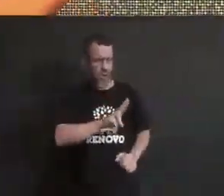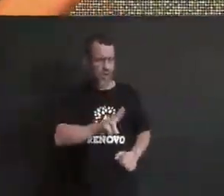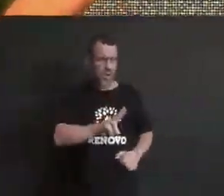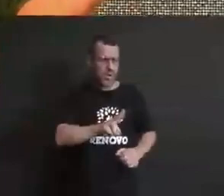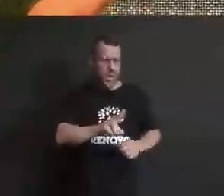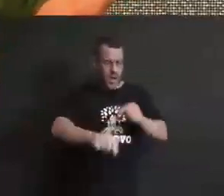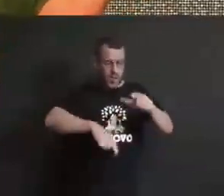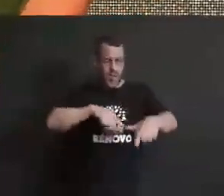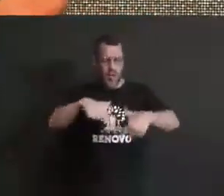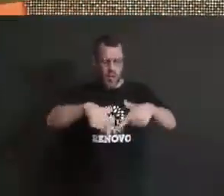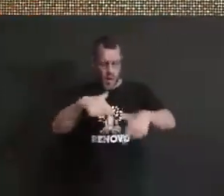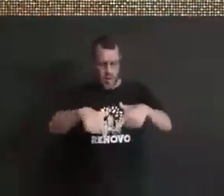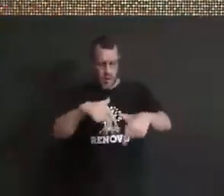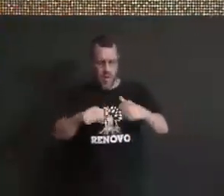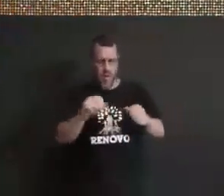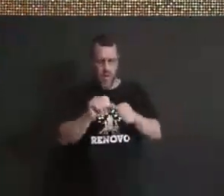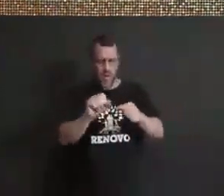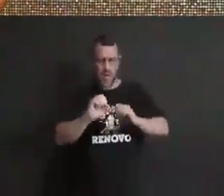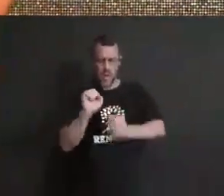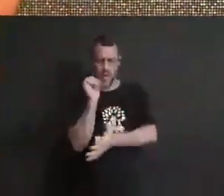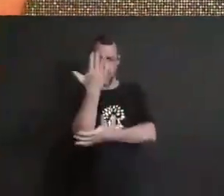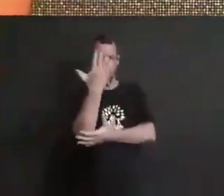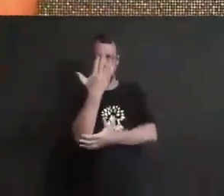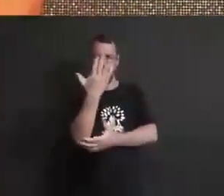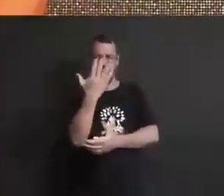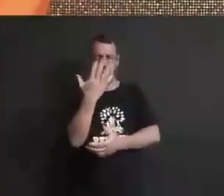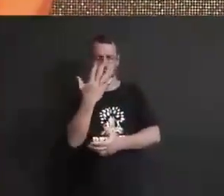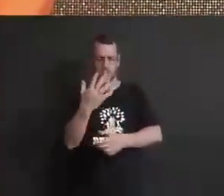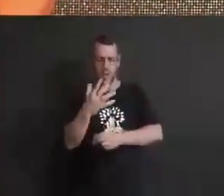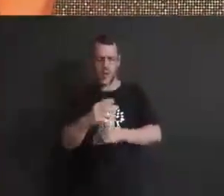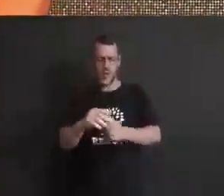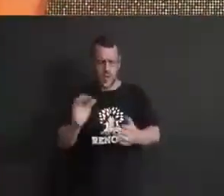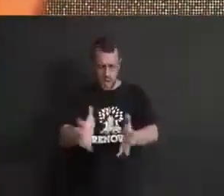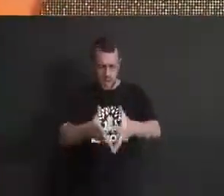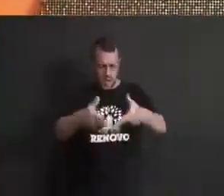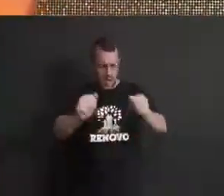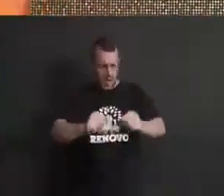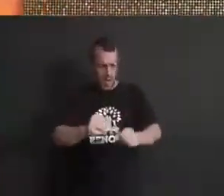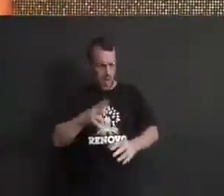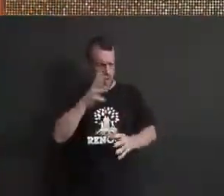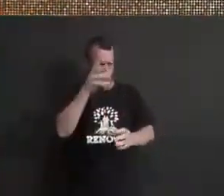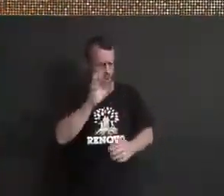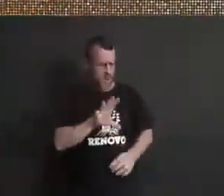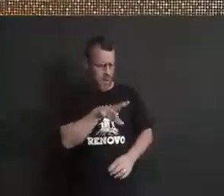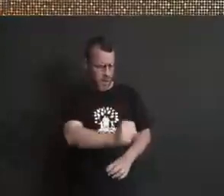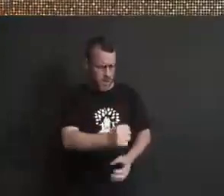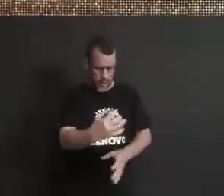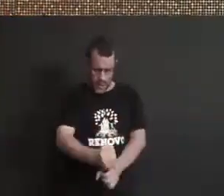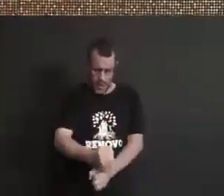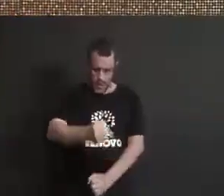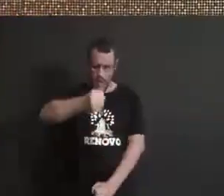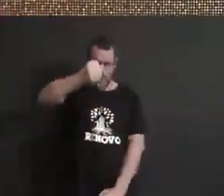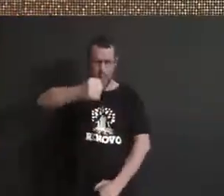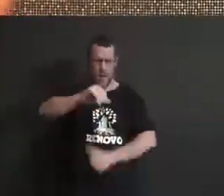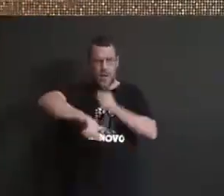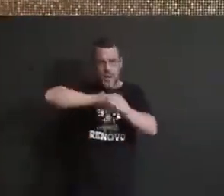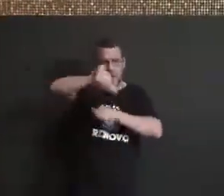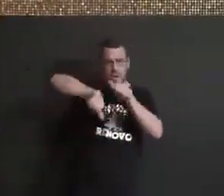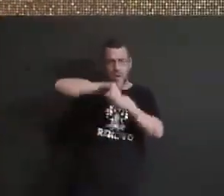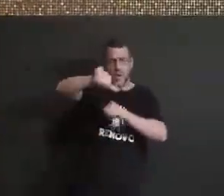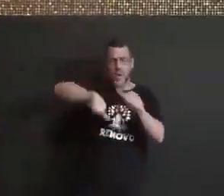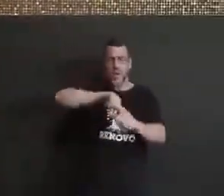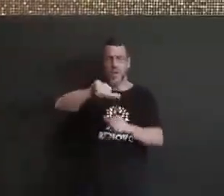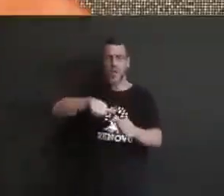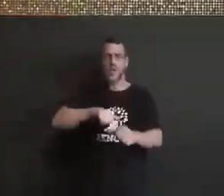para operar os milagres. Pega essa vara e transforma a vara, vai diante do